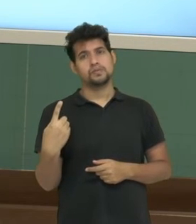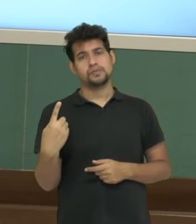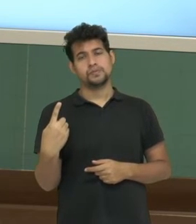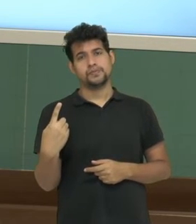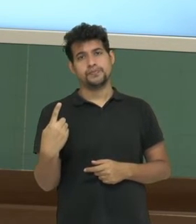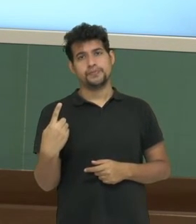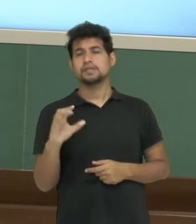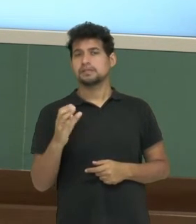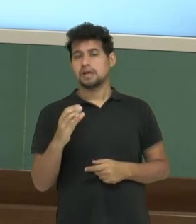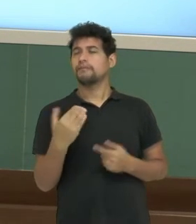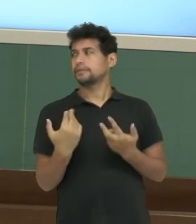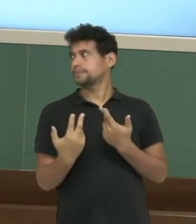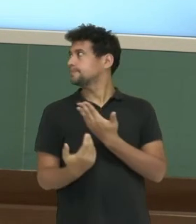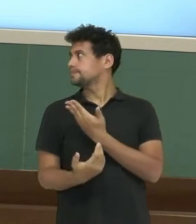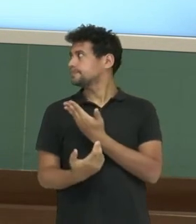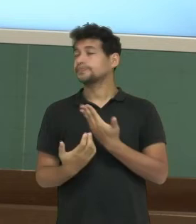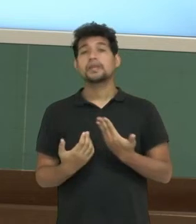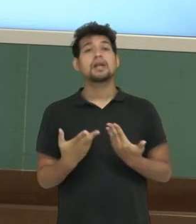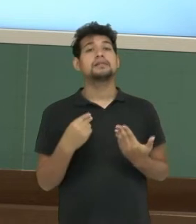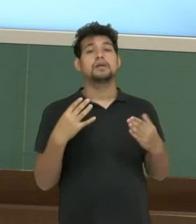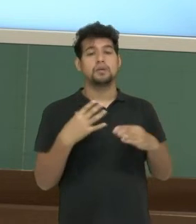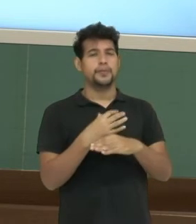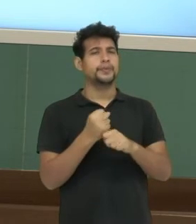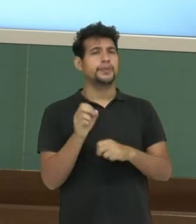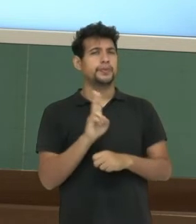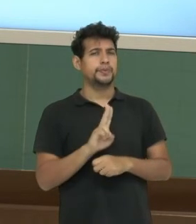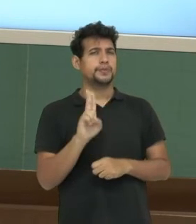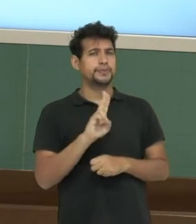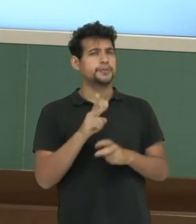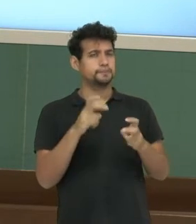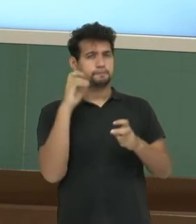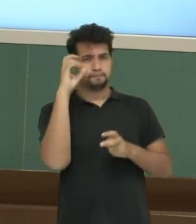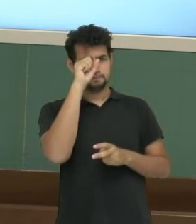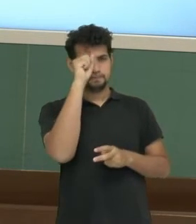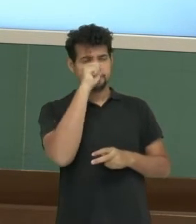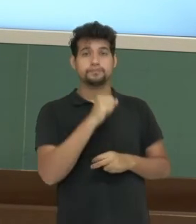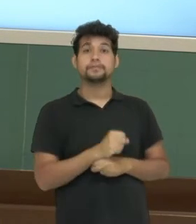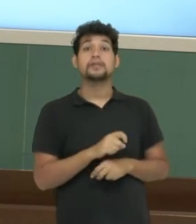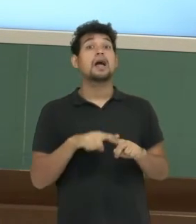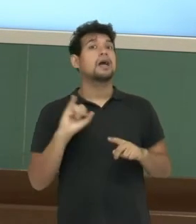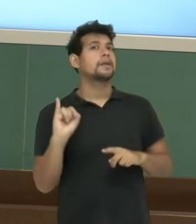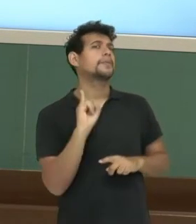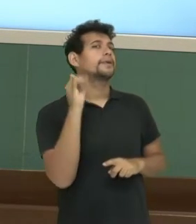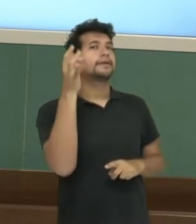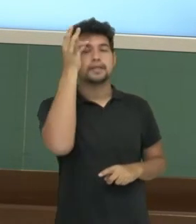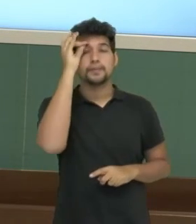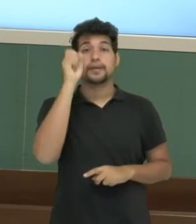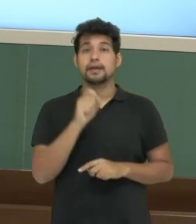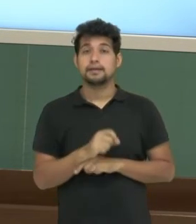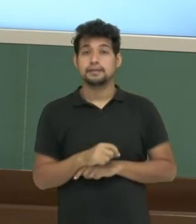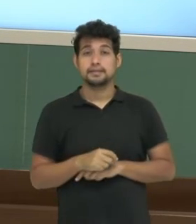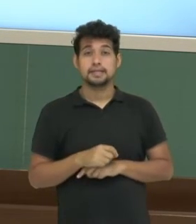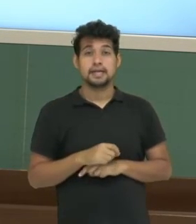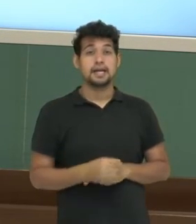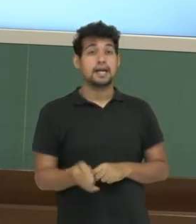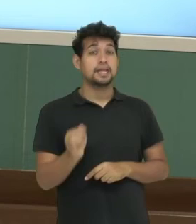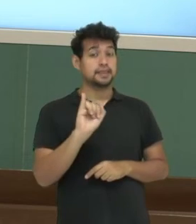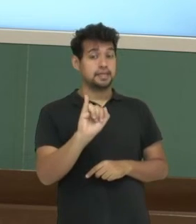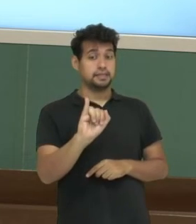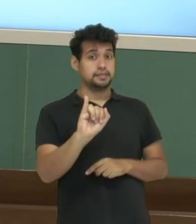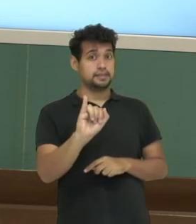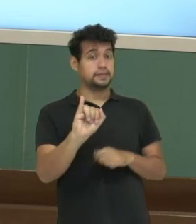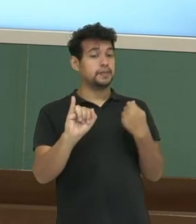9.066,41 ok? Então, esse é o montante nessa aplicação que vimos. Importante, a taxa tem que ser expressa na